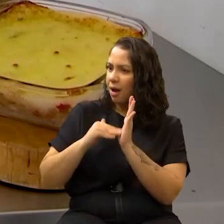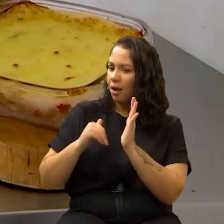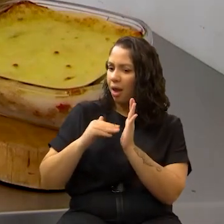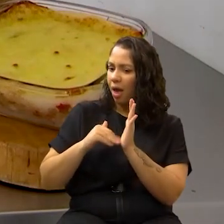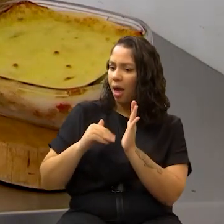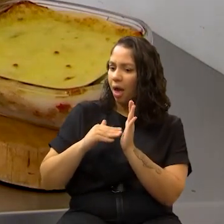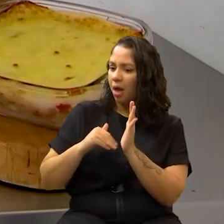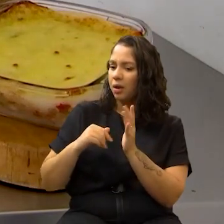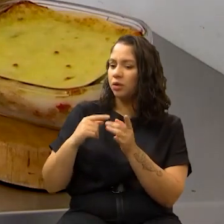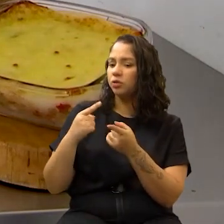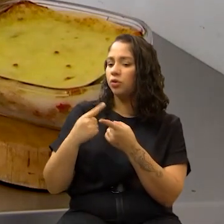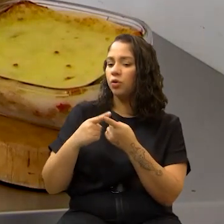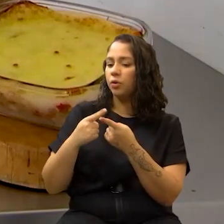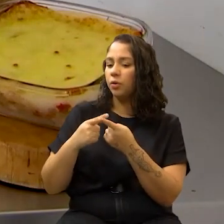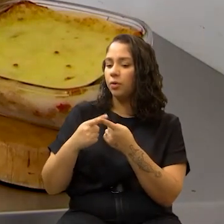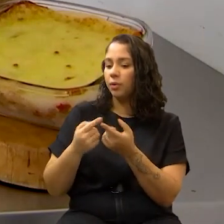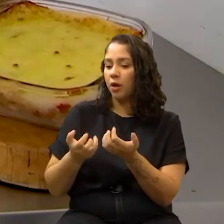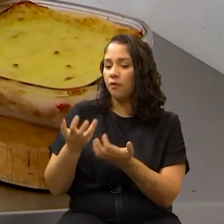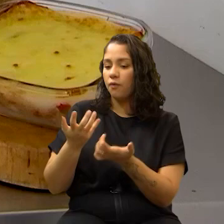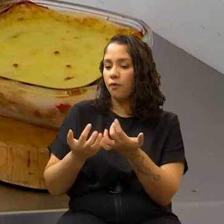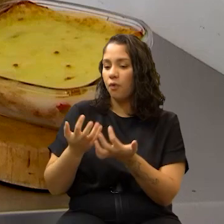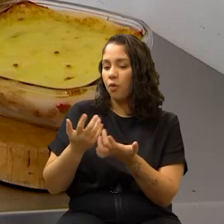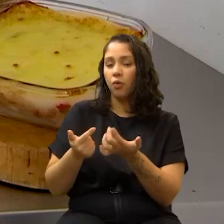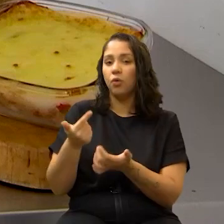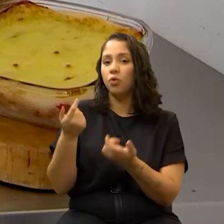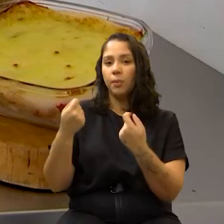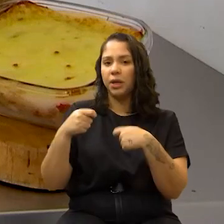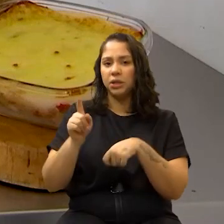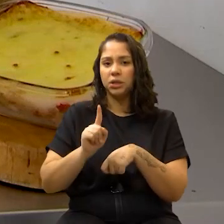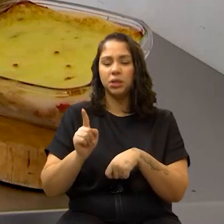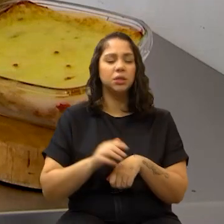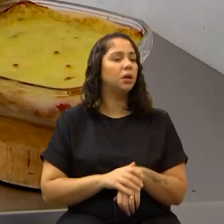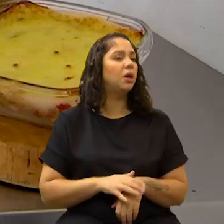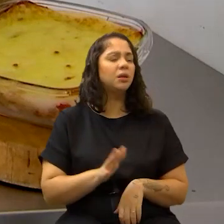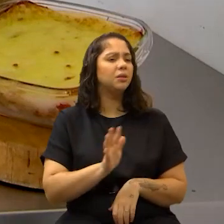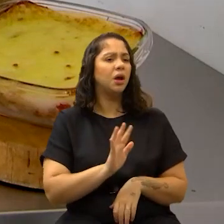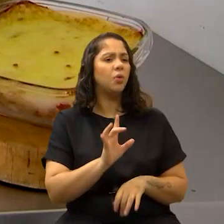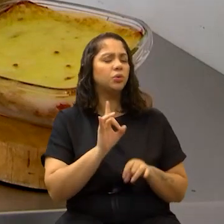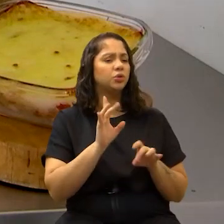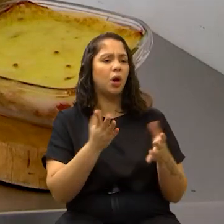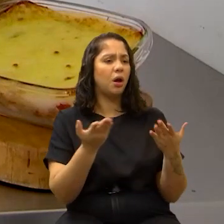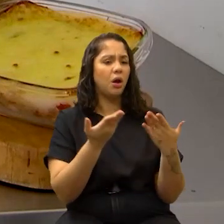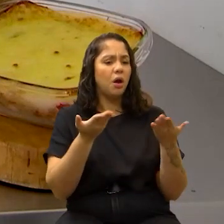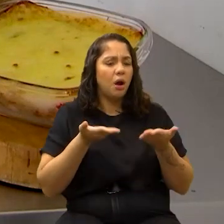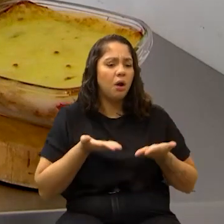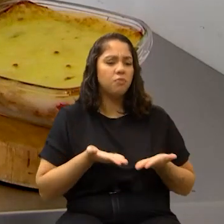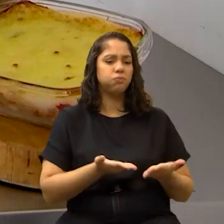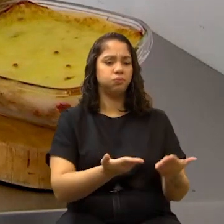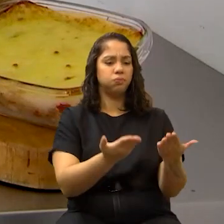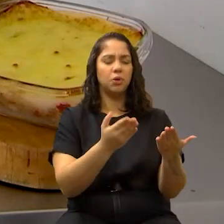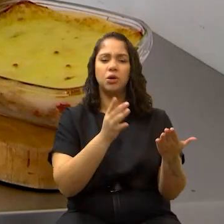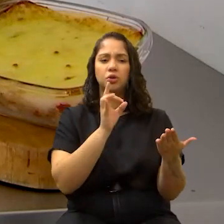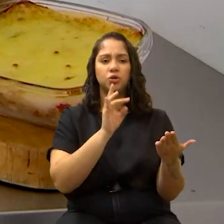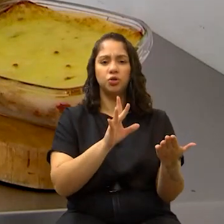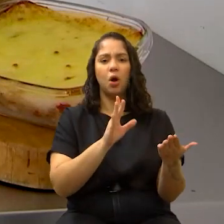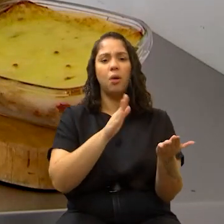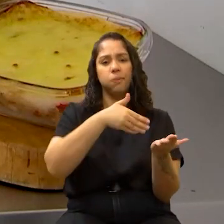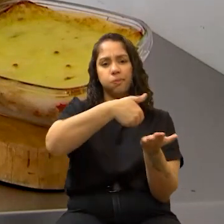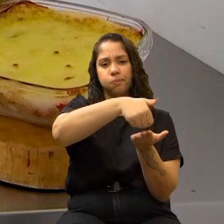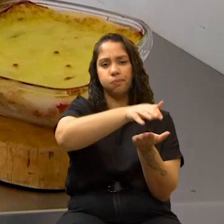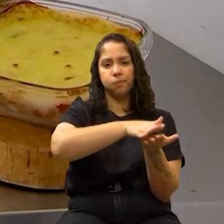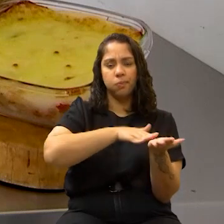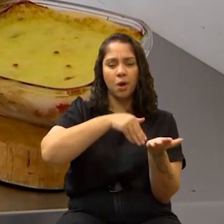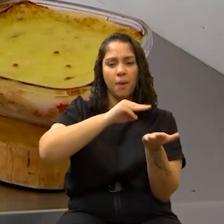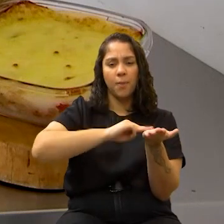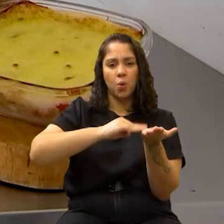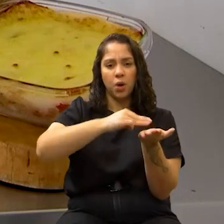E ele é bem econômico, né? Até em questão de gás, porque não vai muito tempo no forno, né? Não, depois. Agora é só gratinar mesmo. A